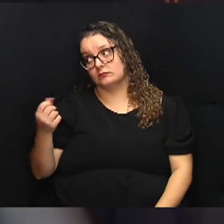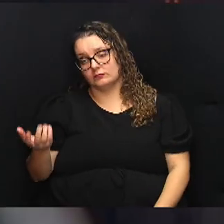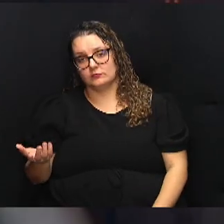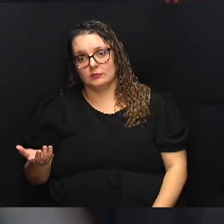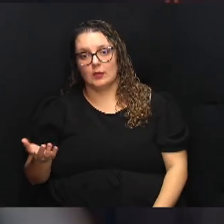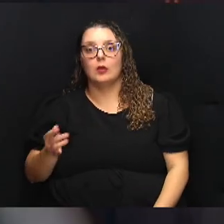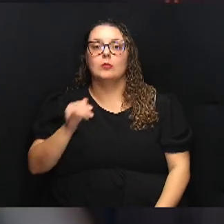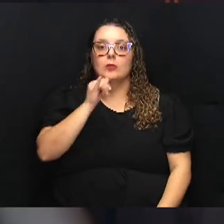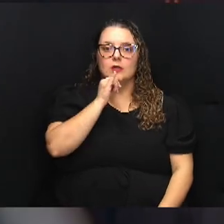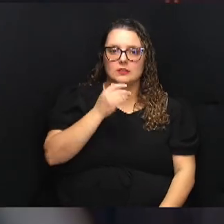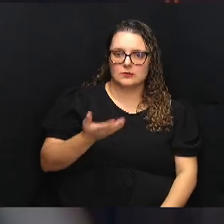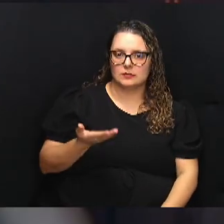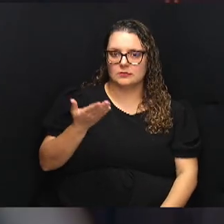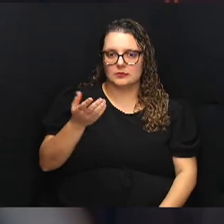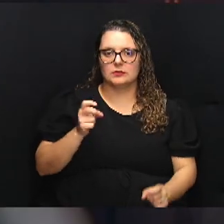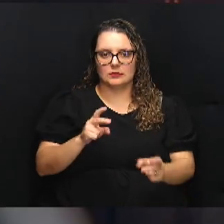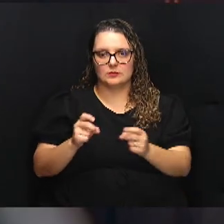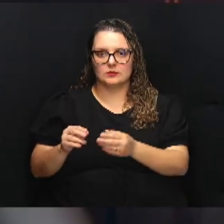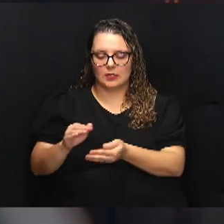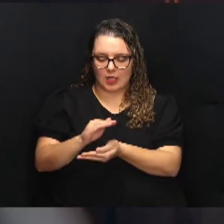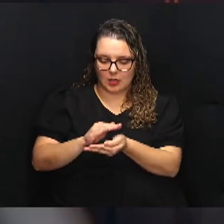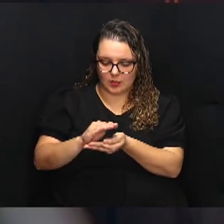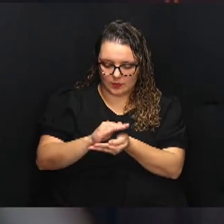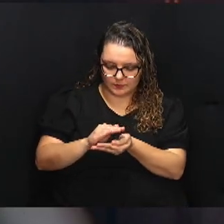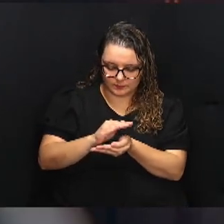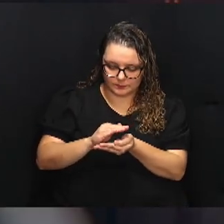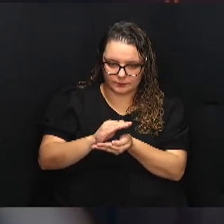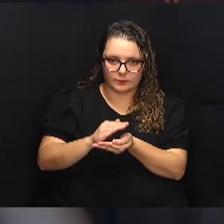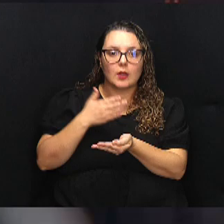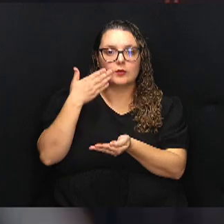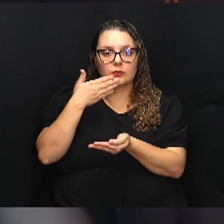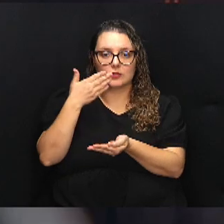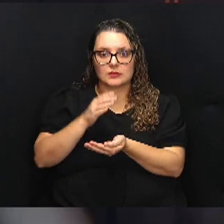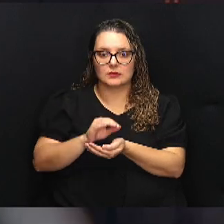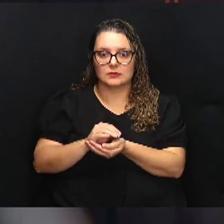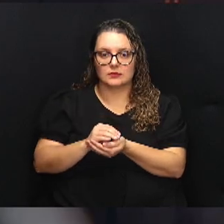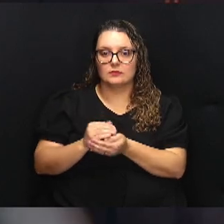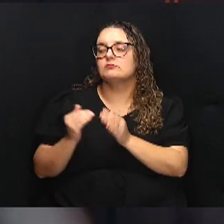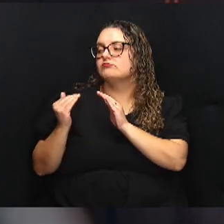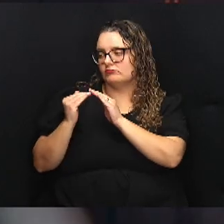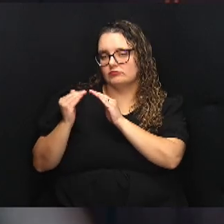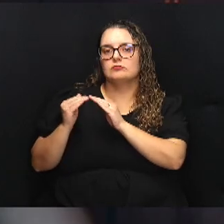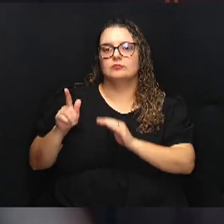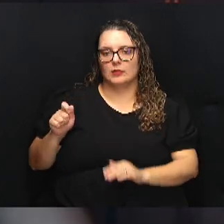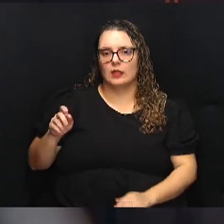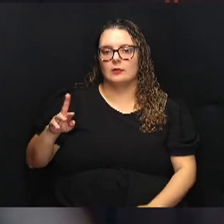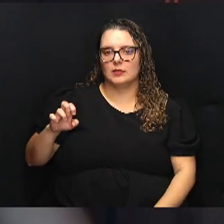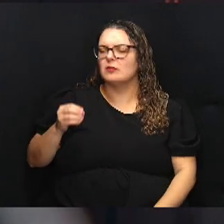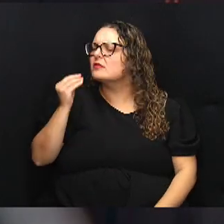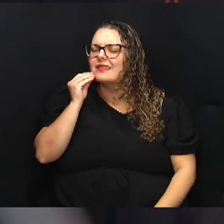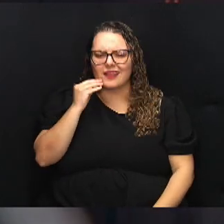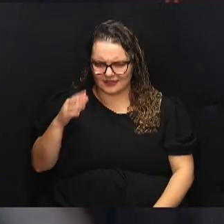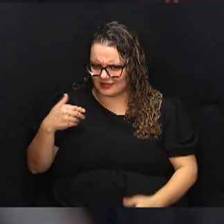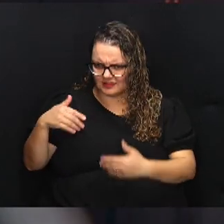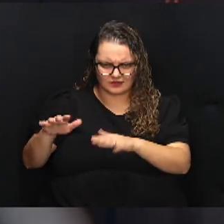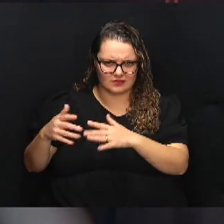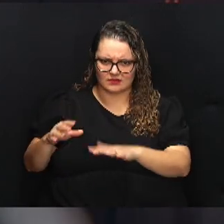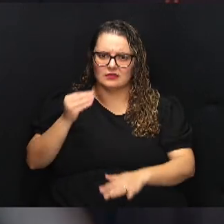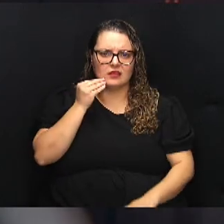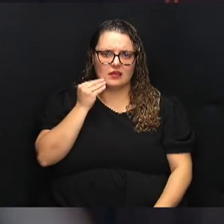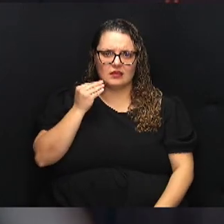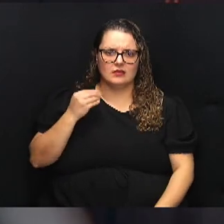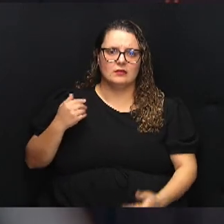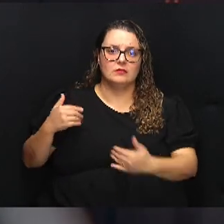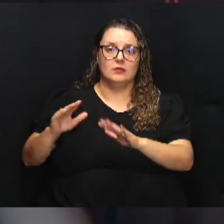por exemplo, você vai vender um brigadeiro? Tô com o Gabriel. Testa. Põe para